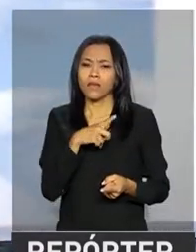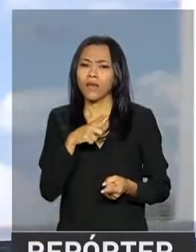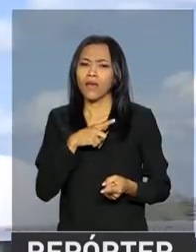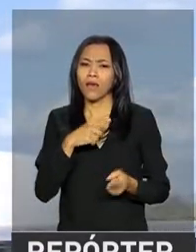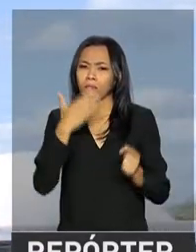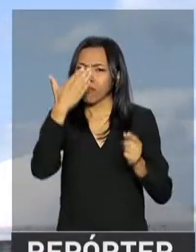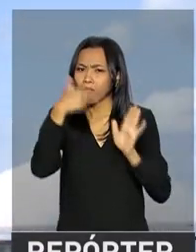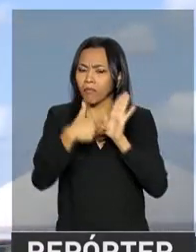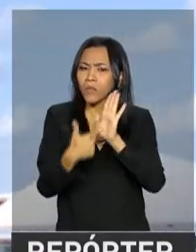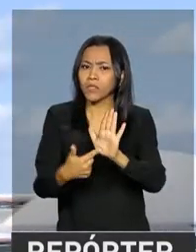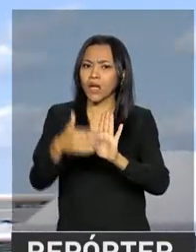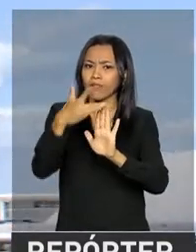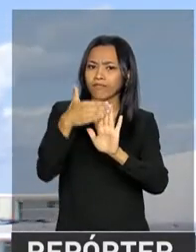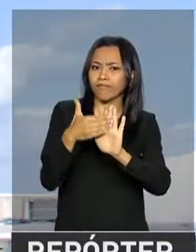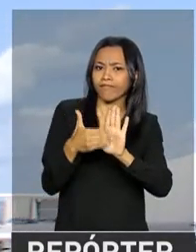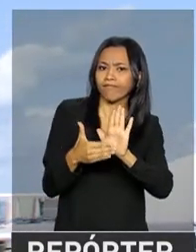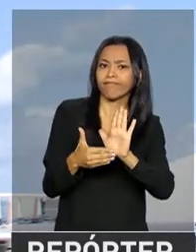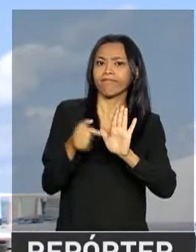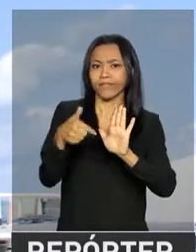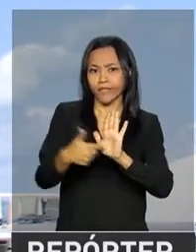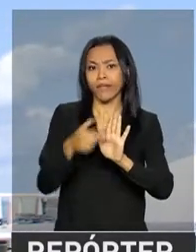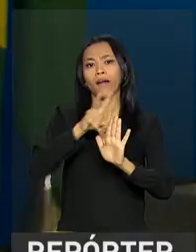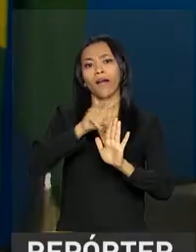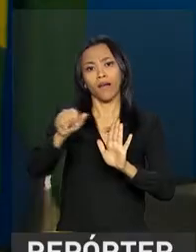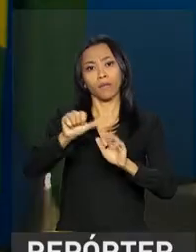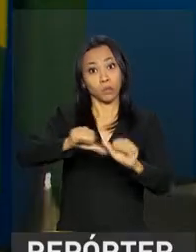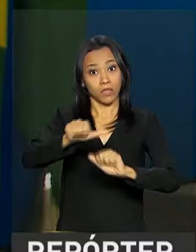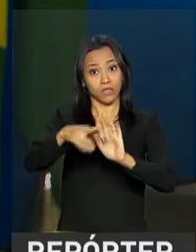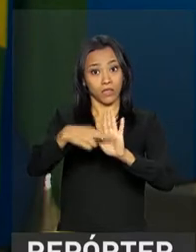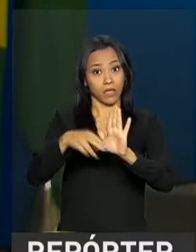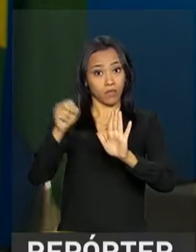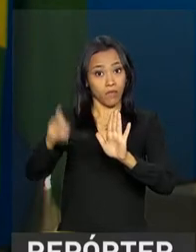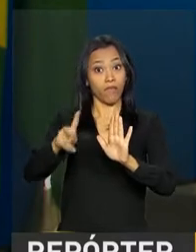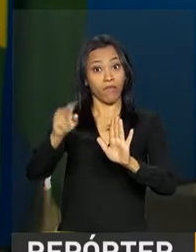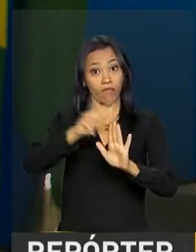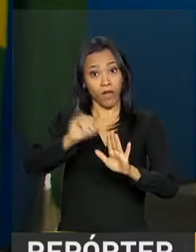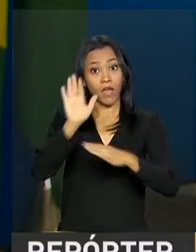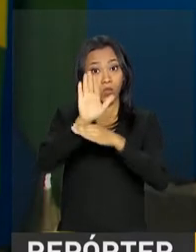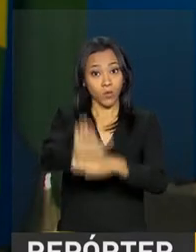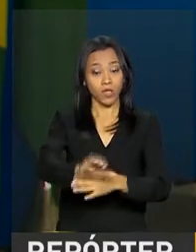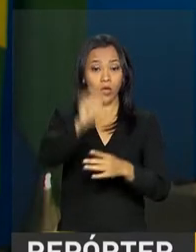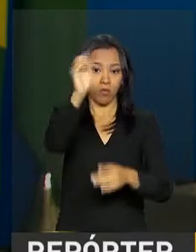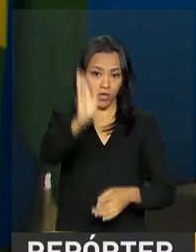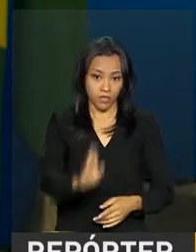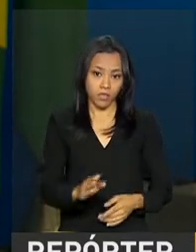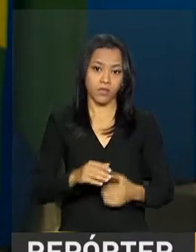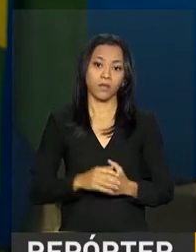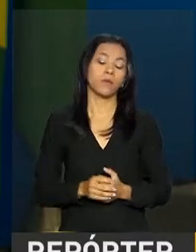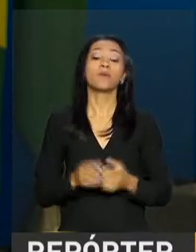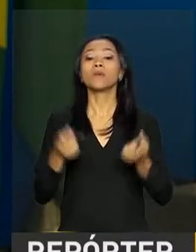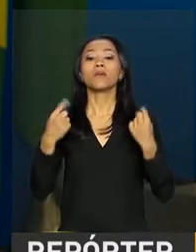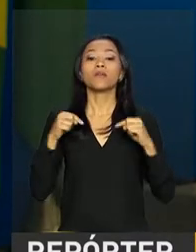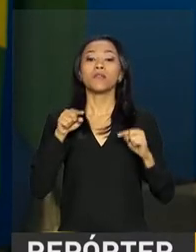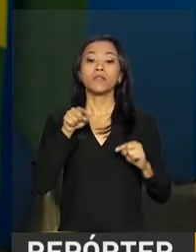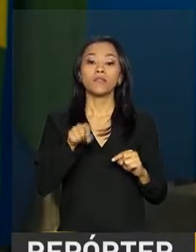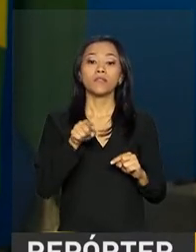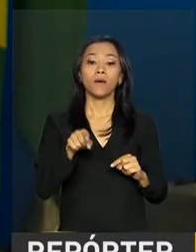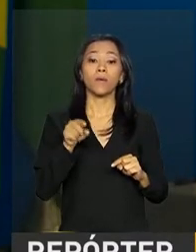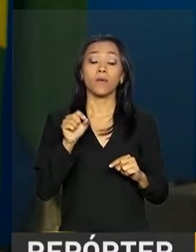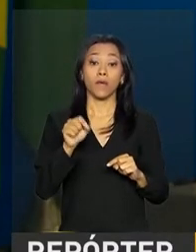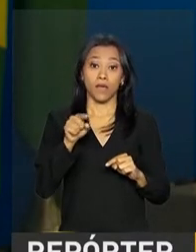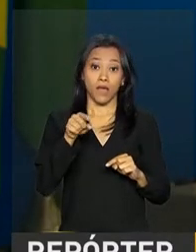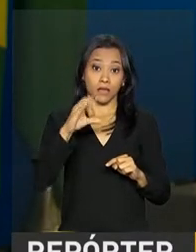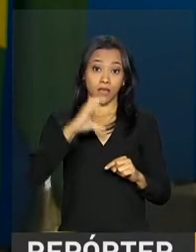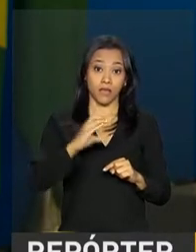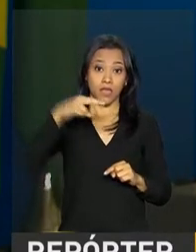da previdência vai ajudar no crescimento do brasil ao todo mais de 150 empresários dos mais diversos segmentos como a